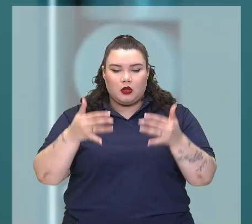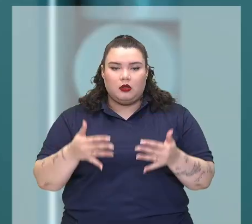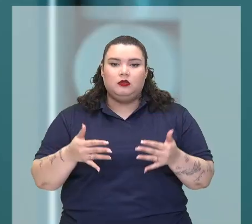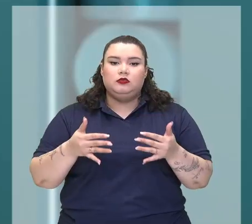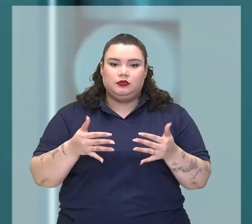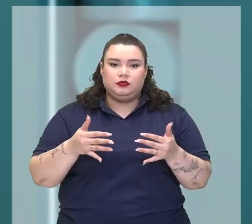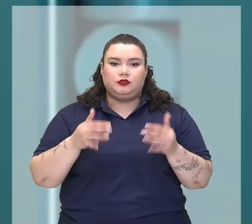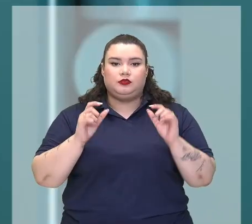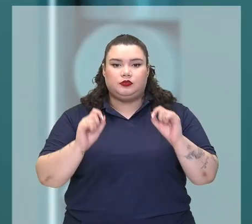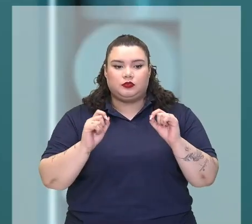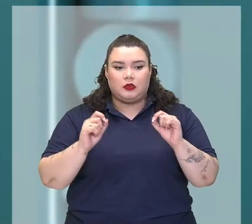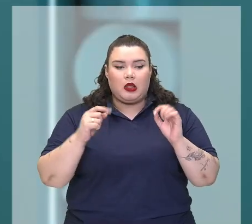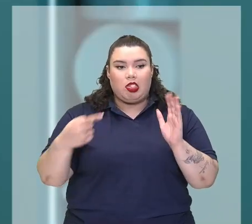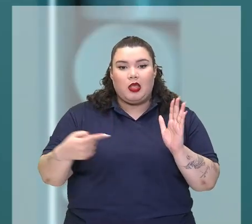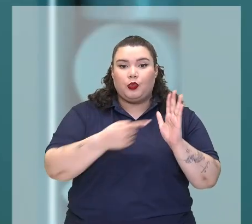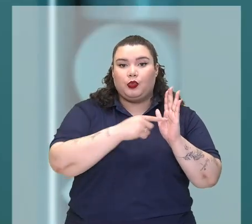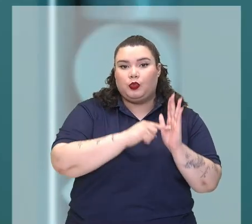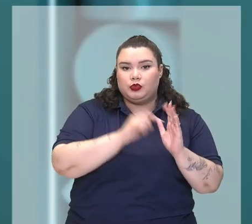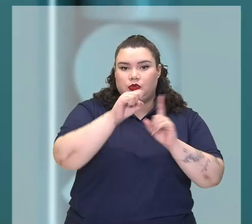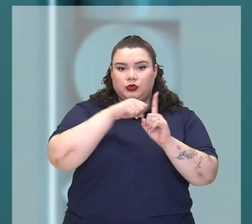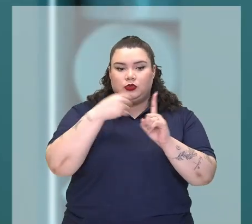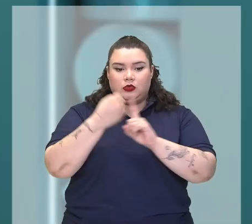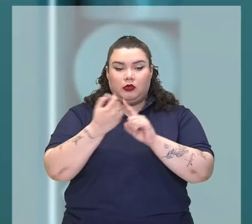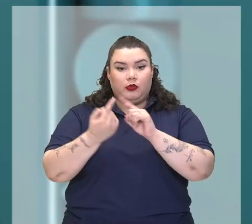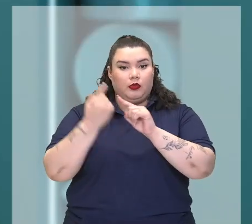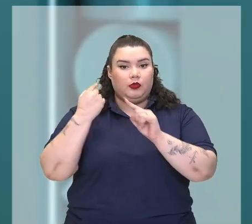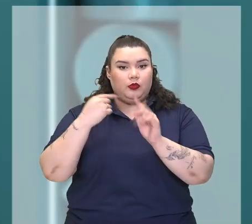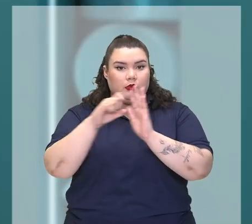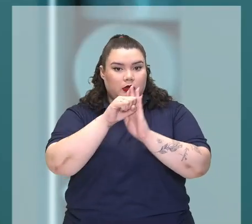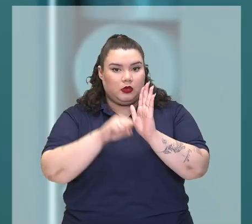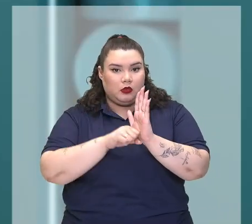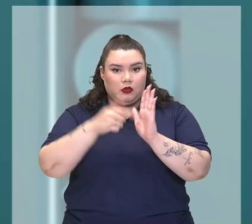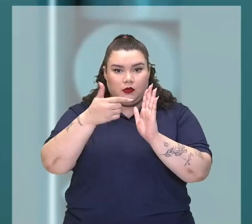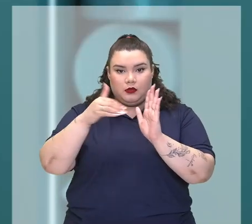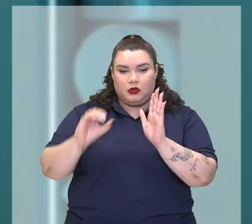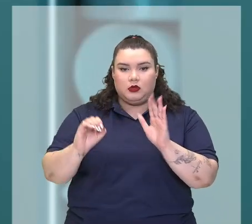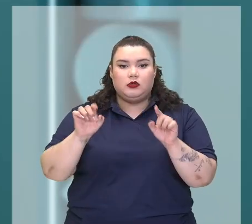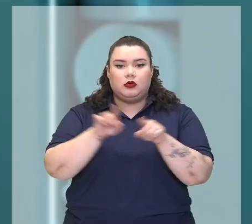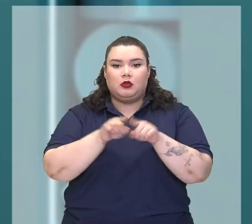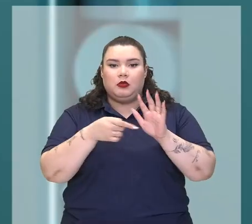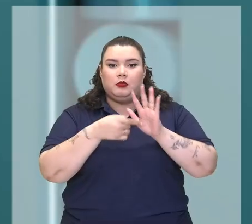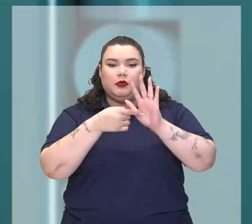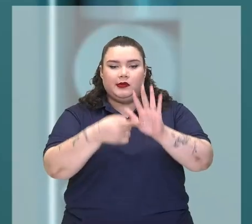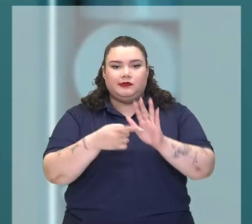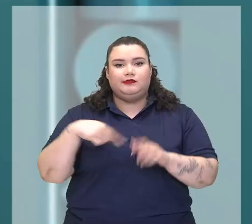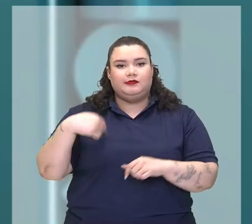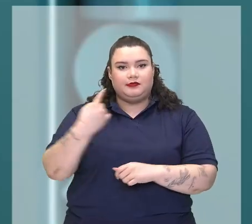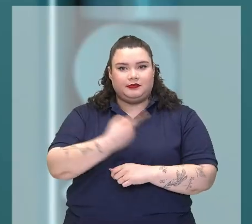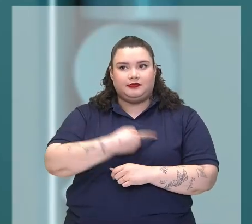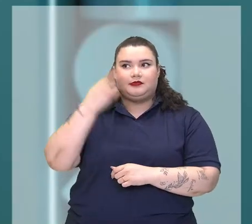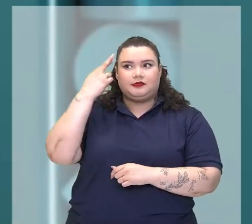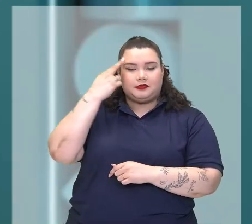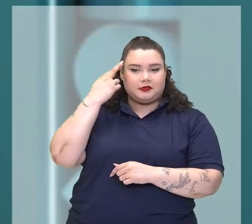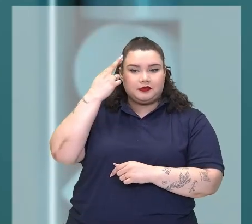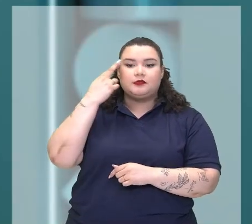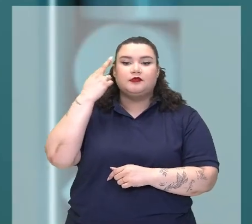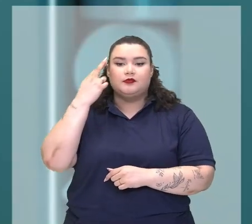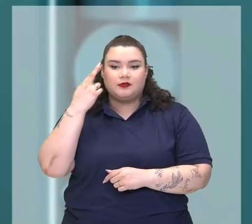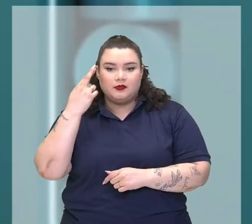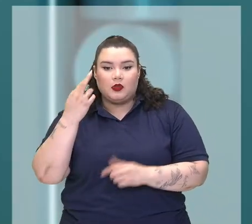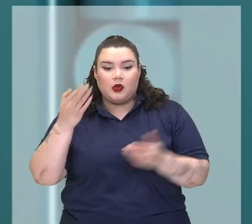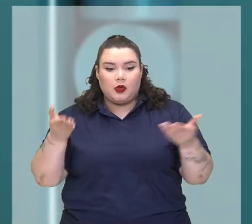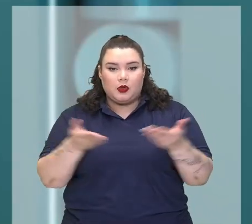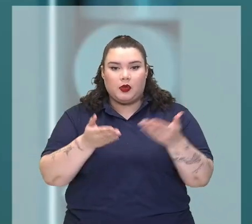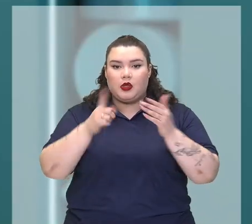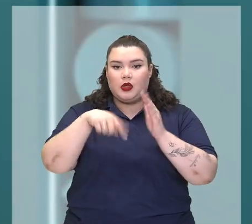denúncia social lá no século XX, também deixa para nós uma reflexão. Estamos no